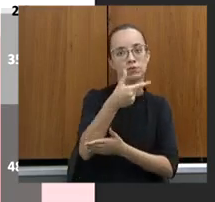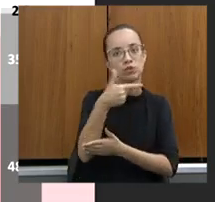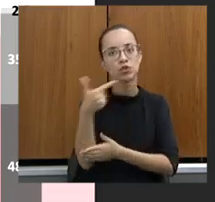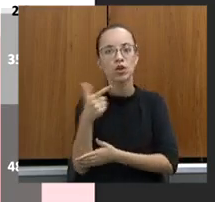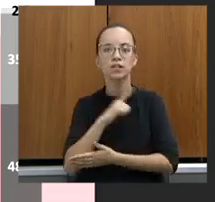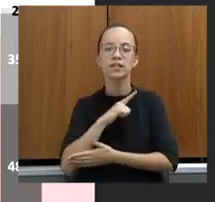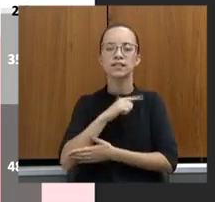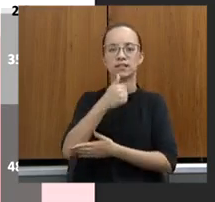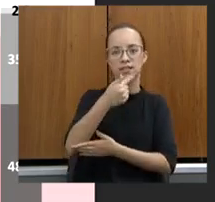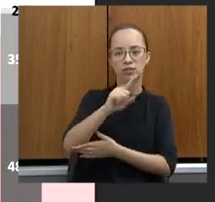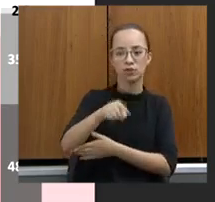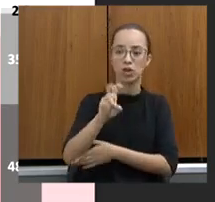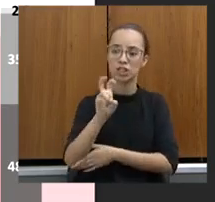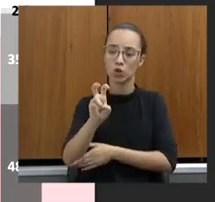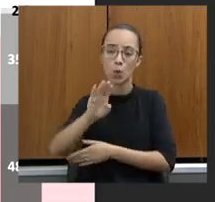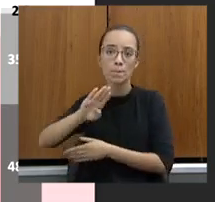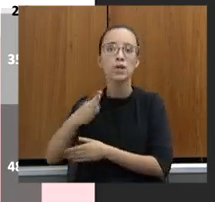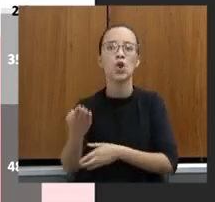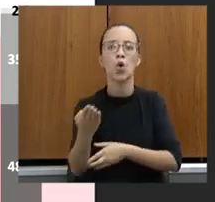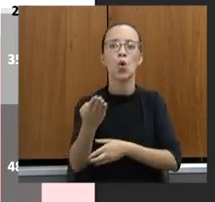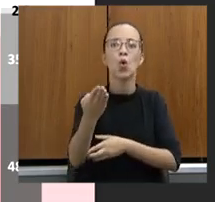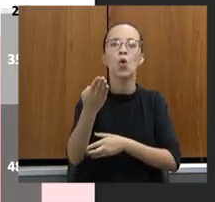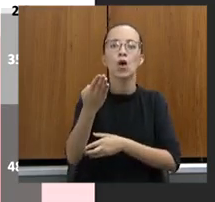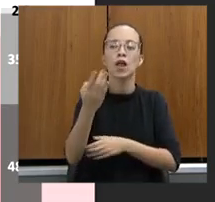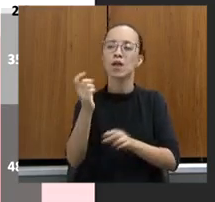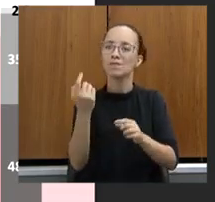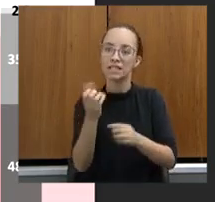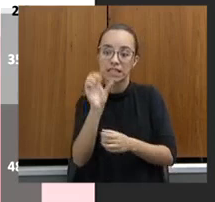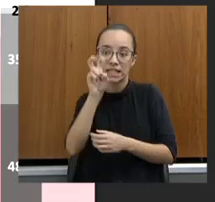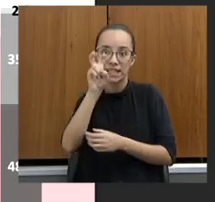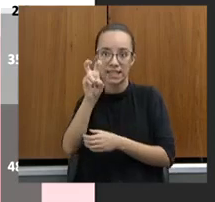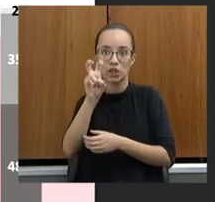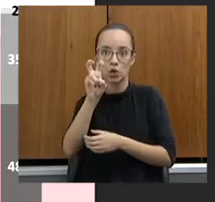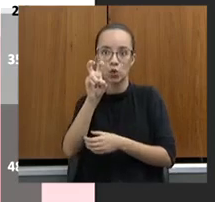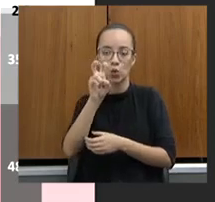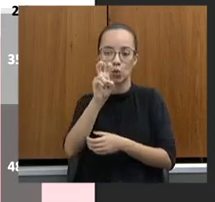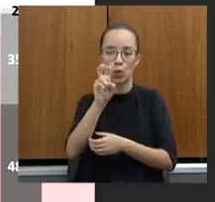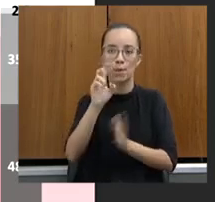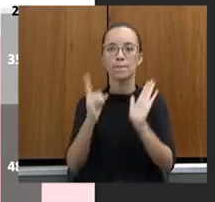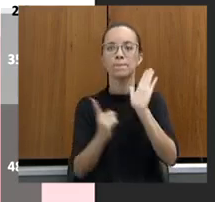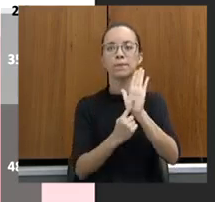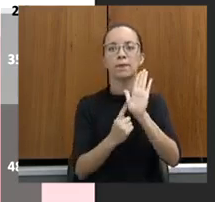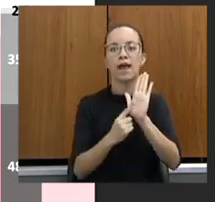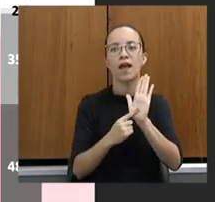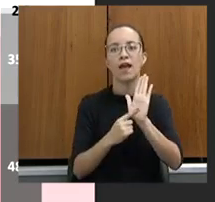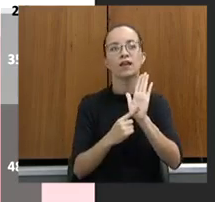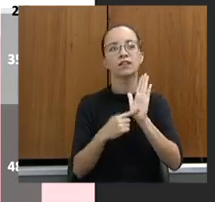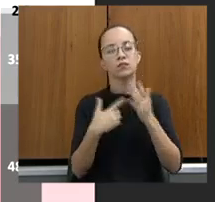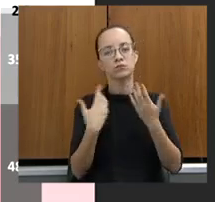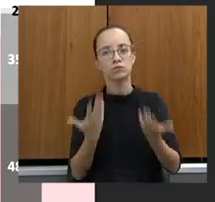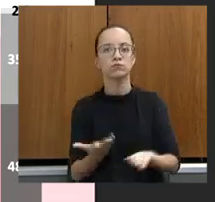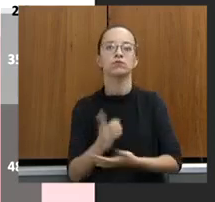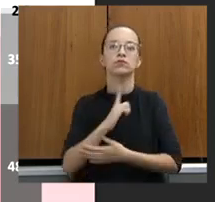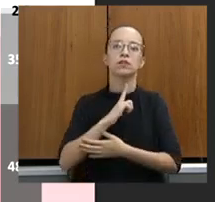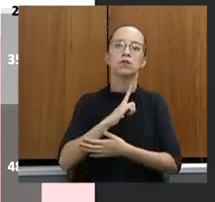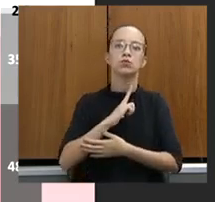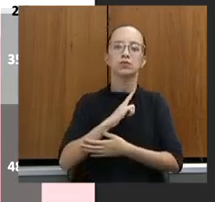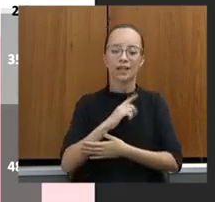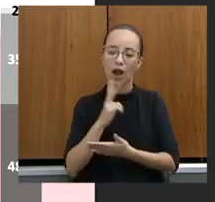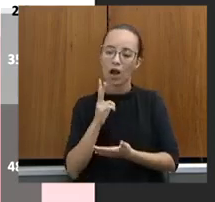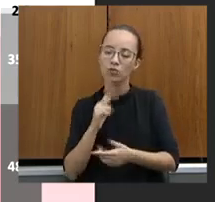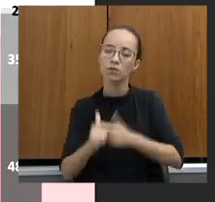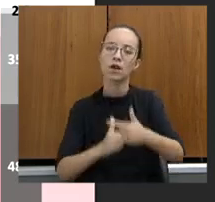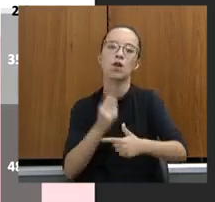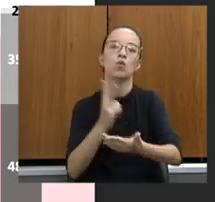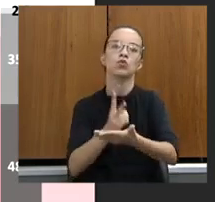7,5 bilhões Ainda é em função de estarmos no quinto bimestre isso quer dizer que ainda temos uma execução aí e é por isso que ainda